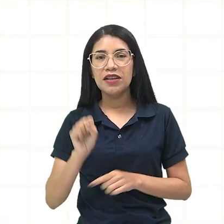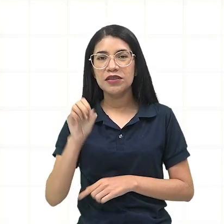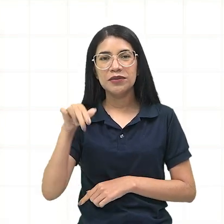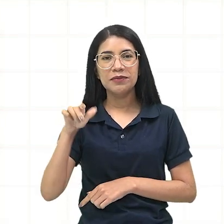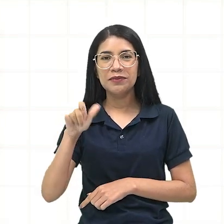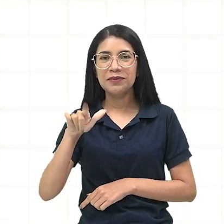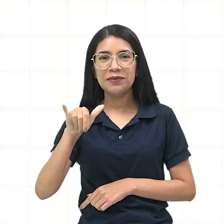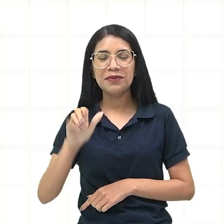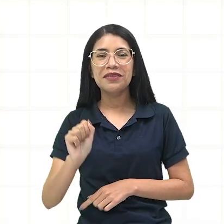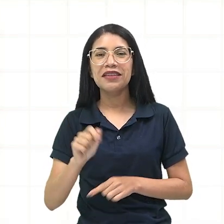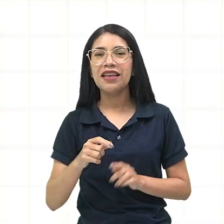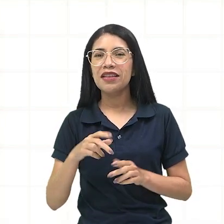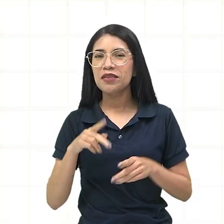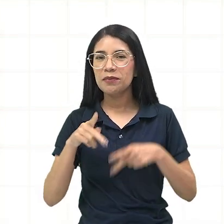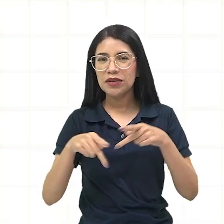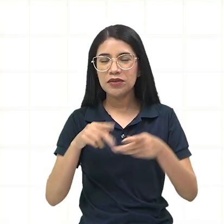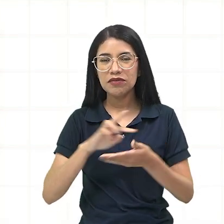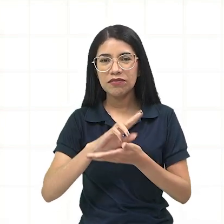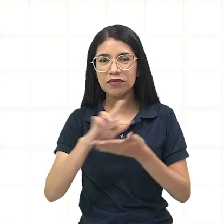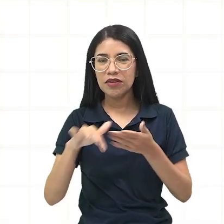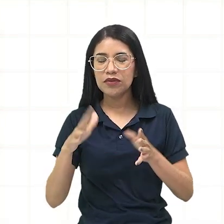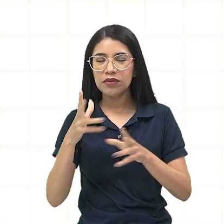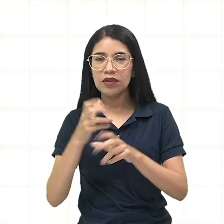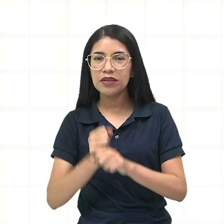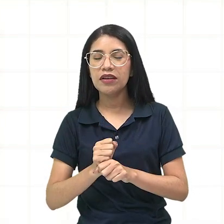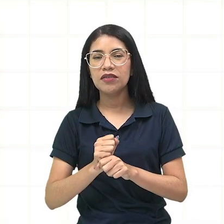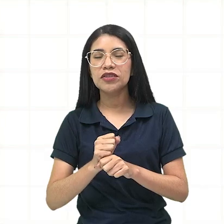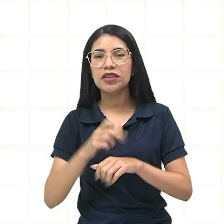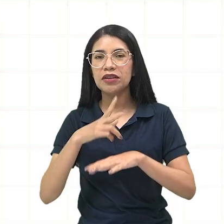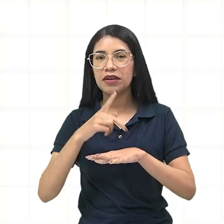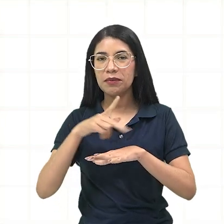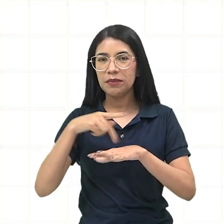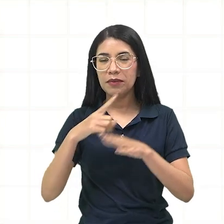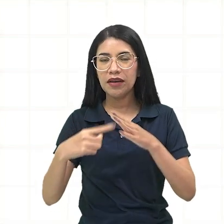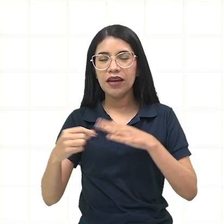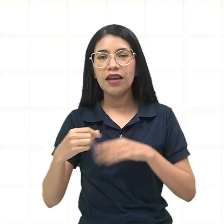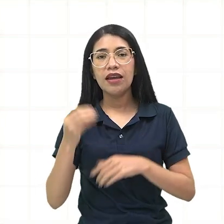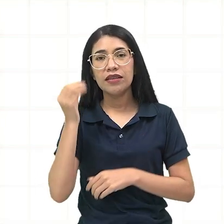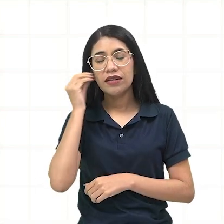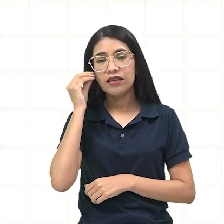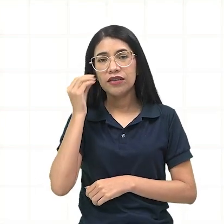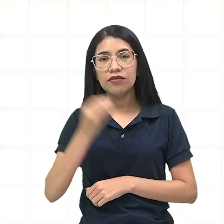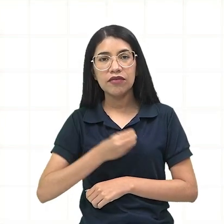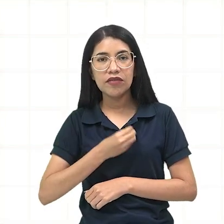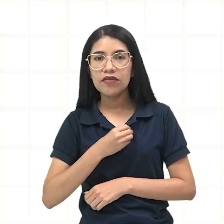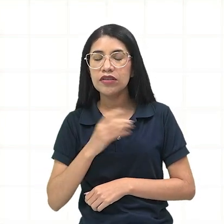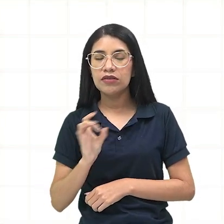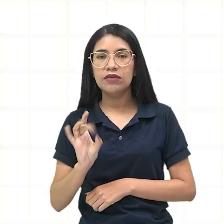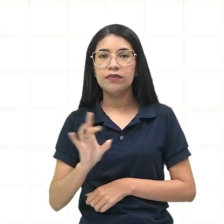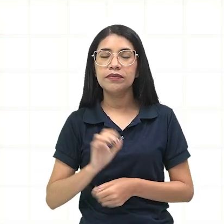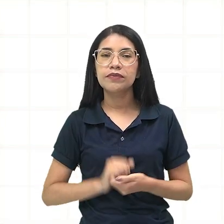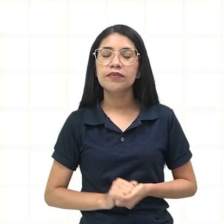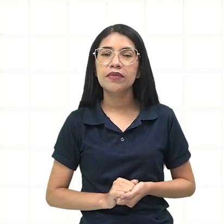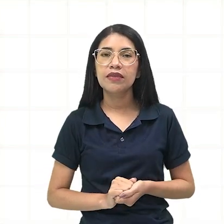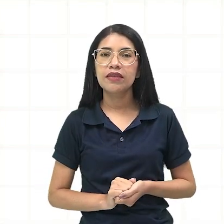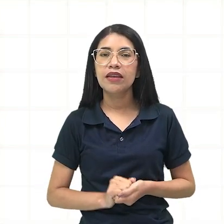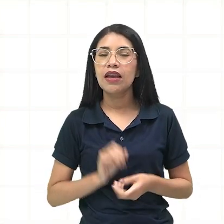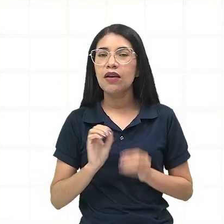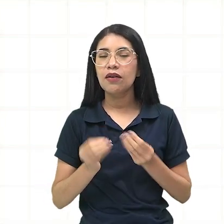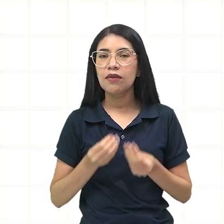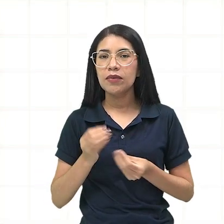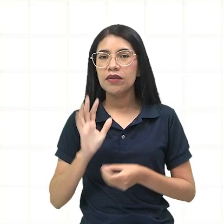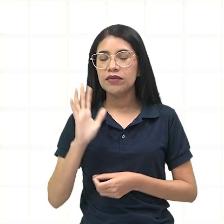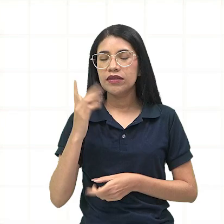que estão vindo aí, que se destacam na quantidade de pessoas que são refugiadas, elas só querem continuar existindo. E isso faz com que